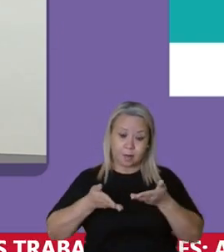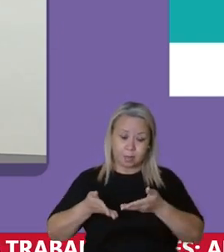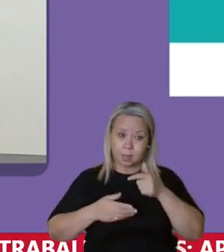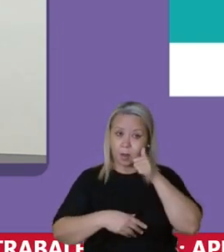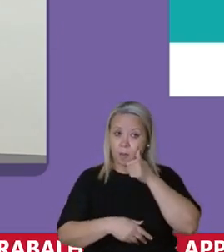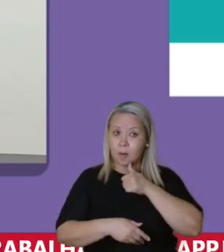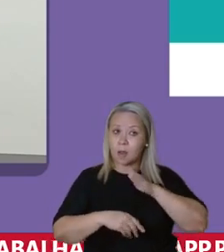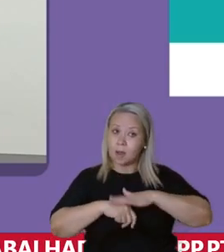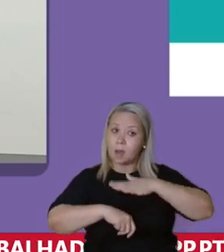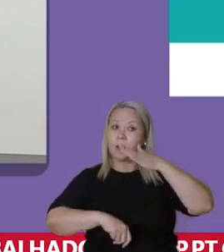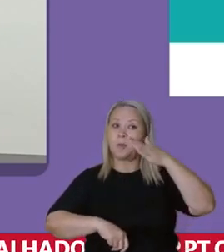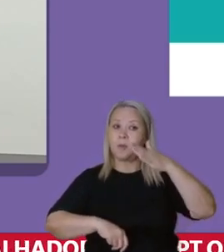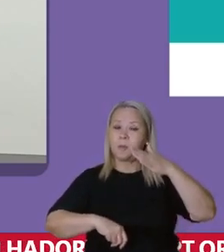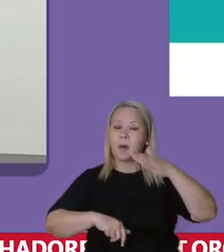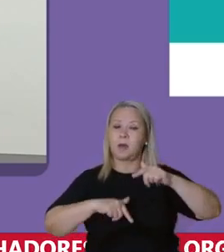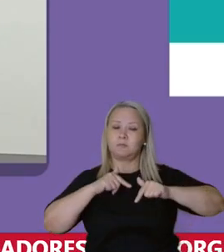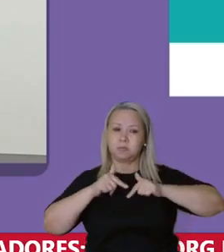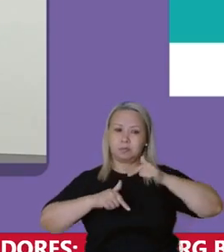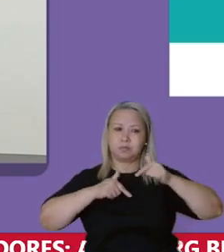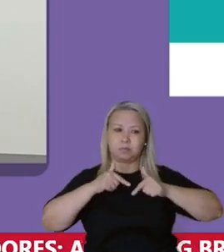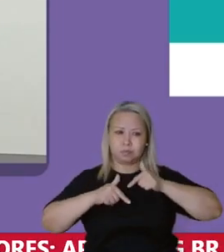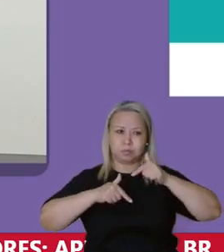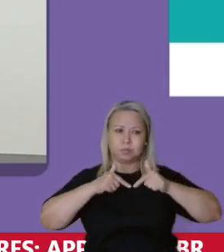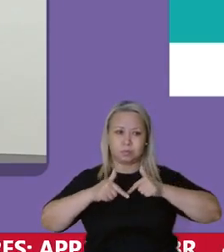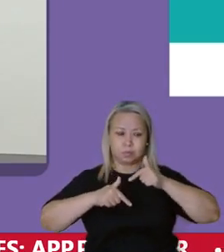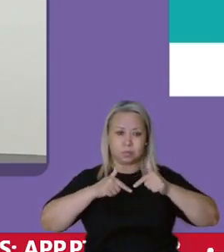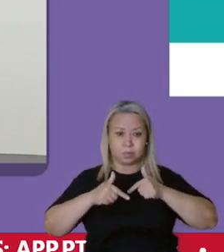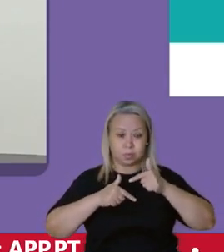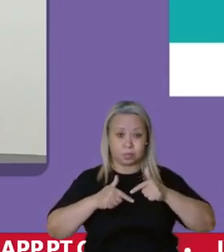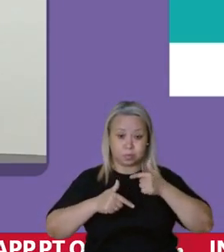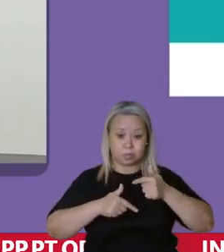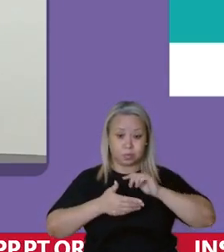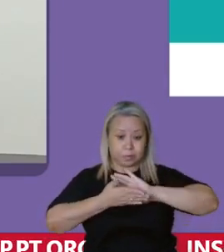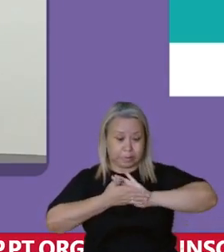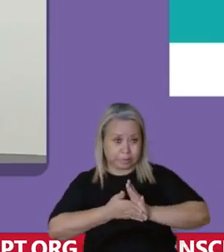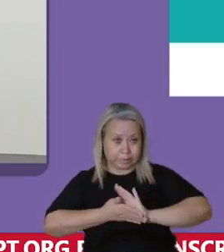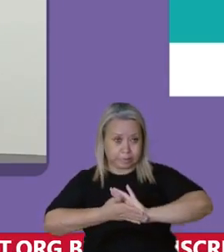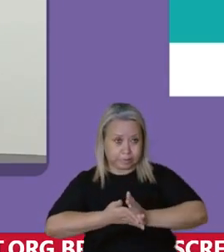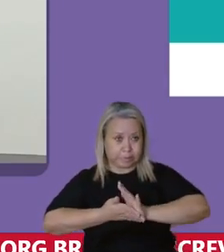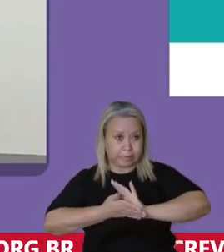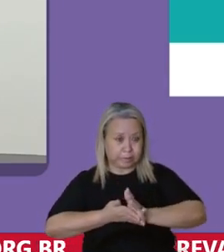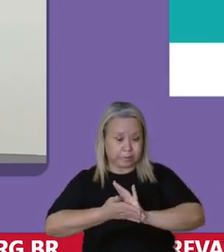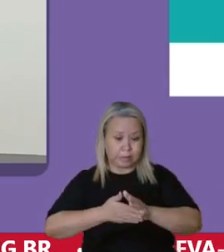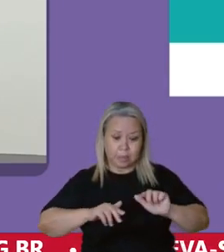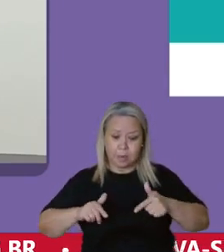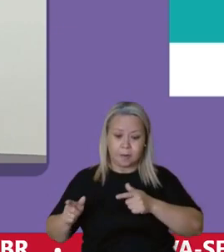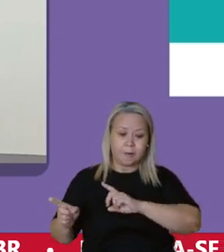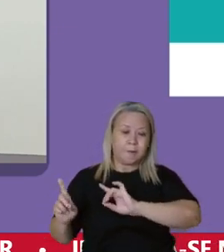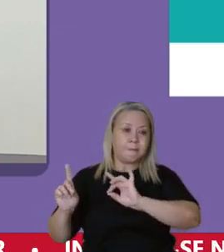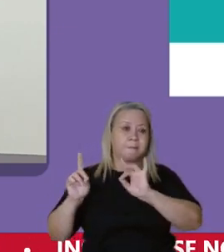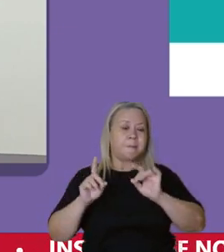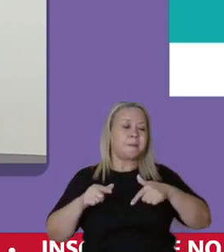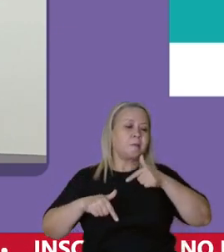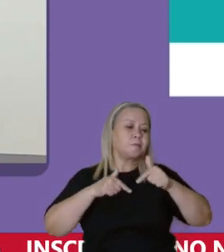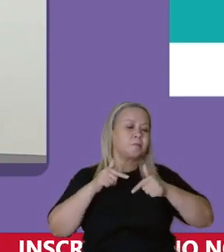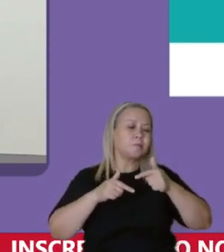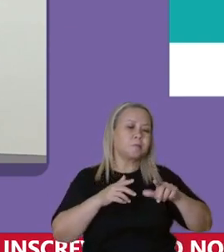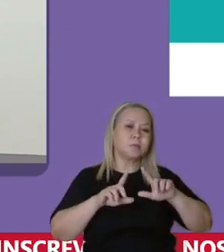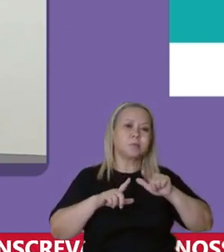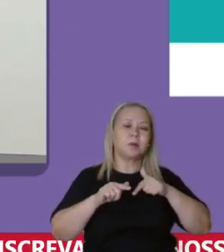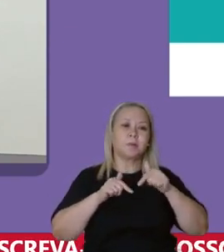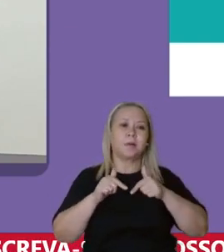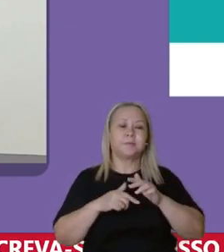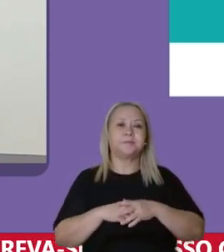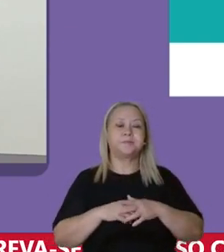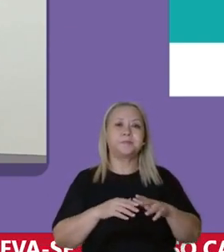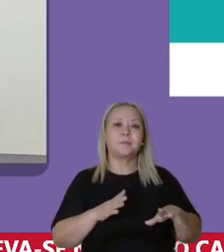mulher mais sobrecarga, acentuando mais ainda as várias jornadas de trabalho. Algumas das medidas